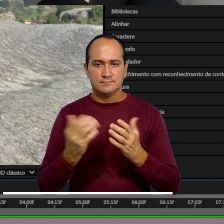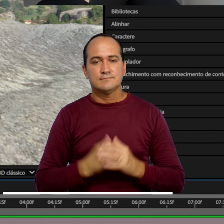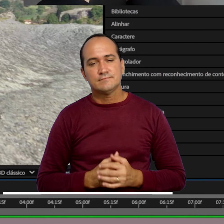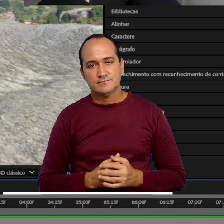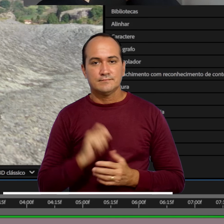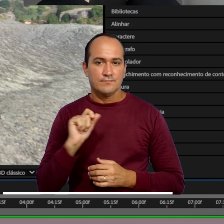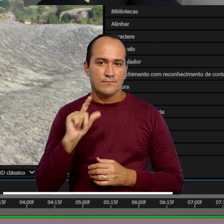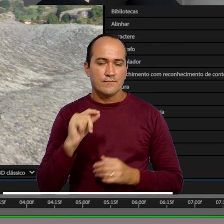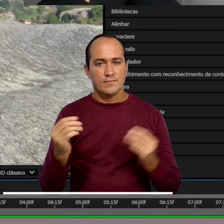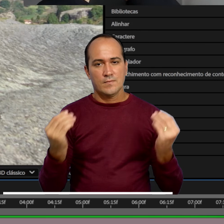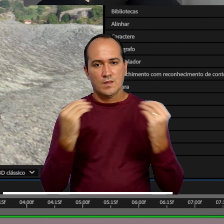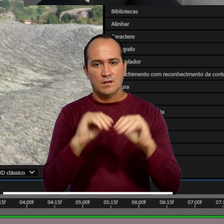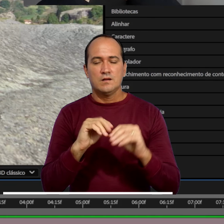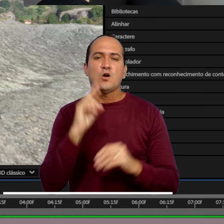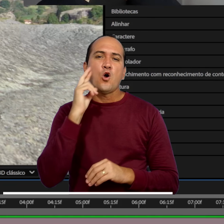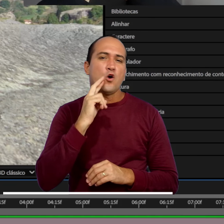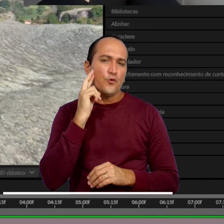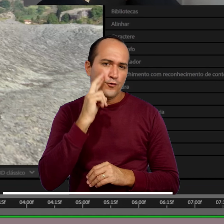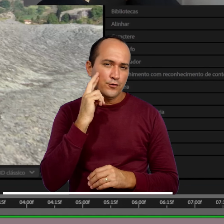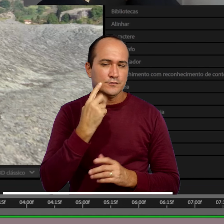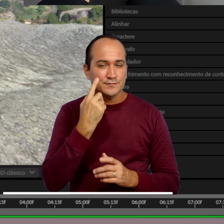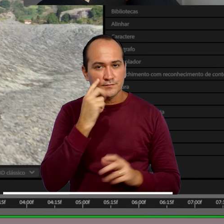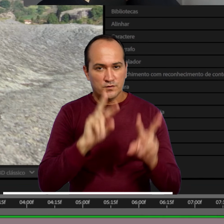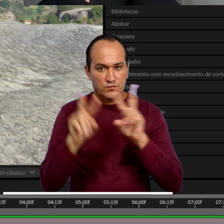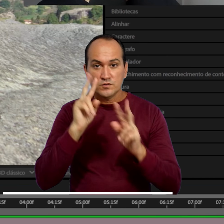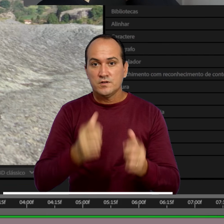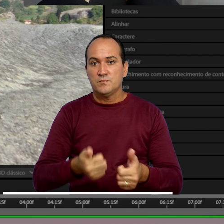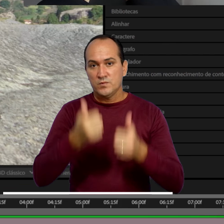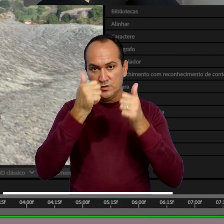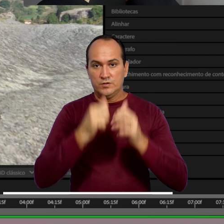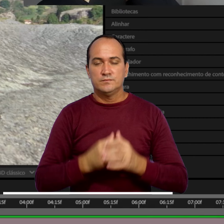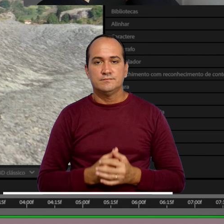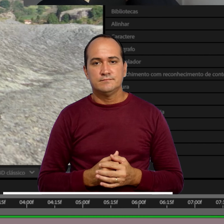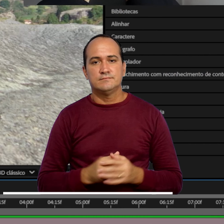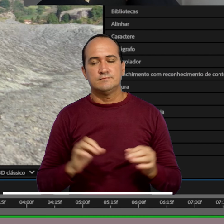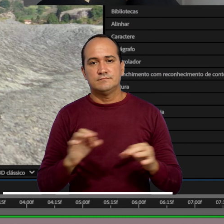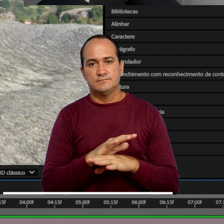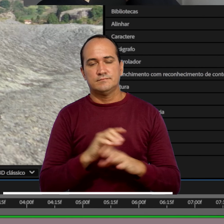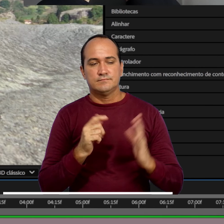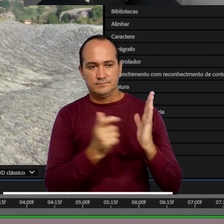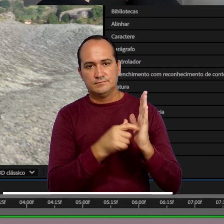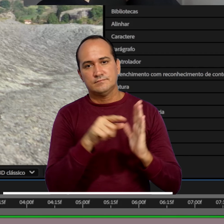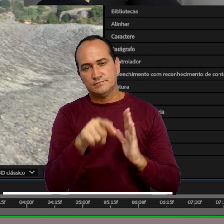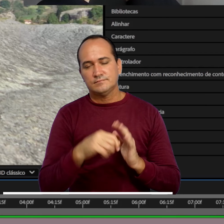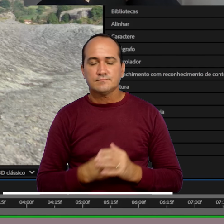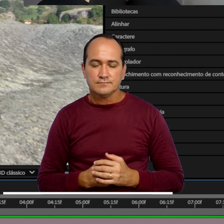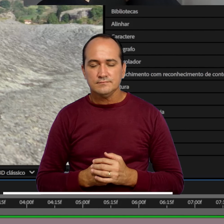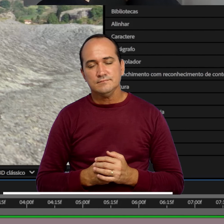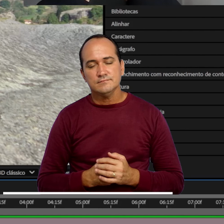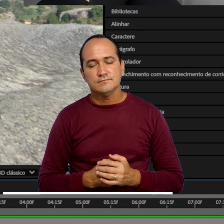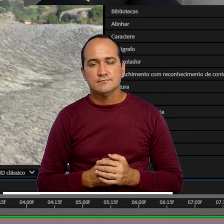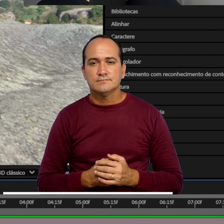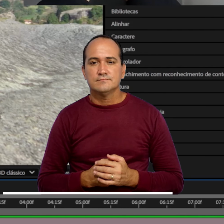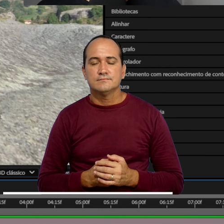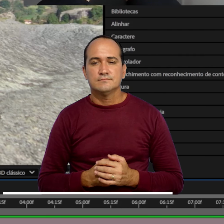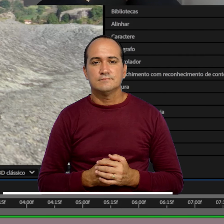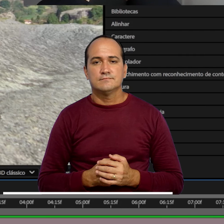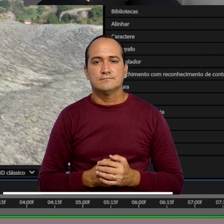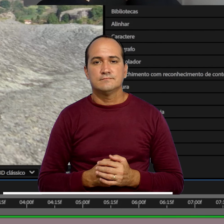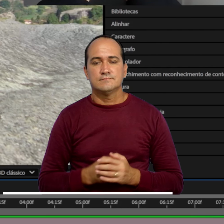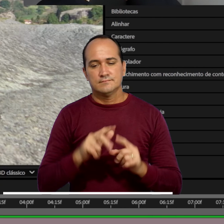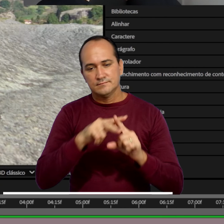a máscara está aqui, esse azul. Deixa eu deixar rosa, talvez a gente consiga visualizar ainda mais, tá? Pronto, então a máscara é isso aqui. E eu vou